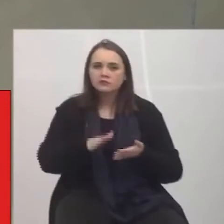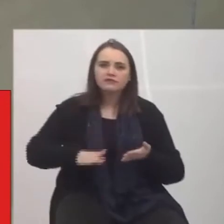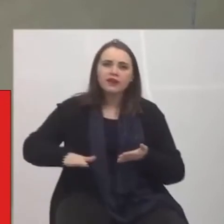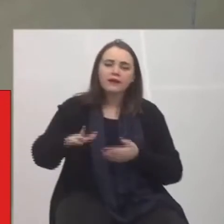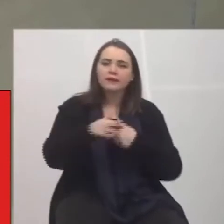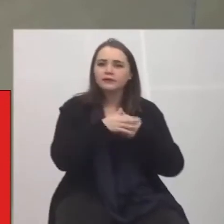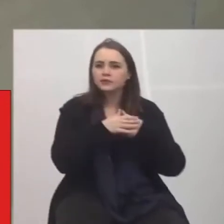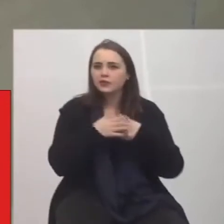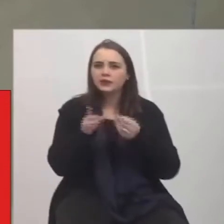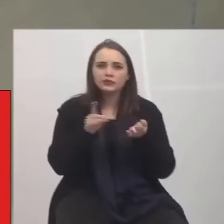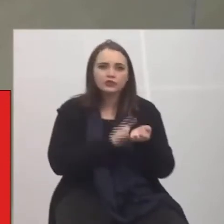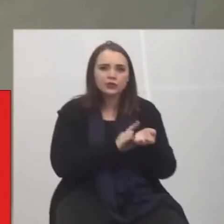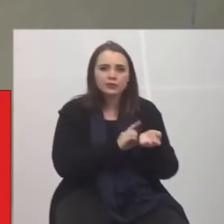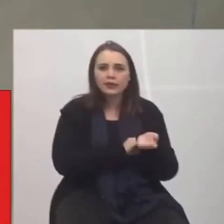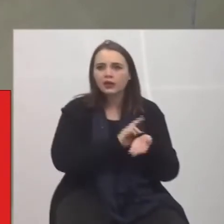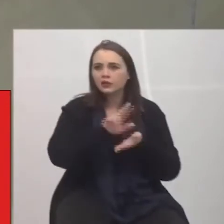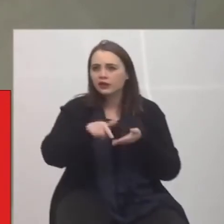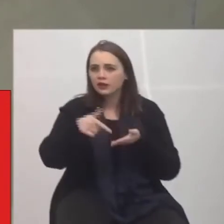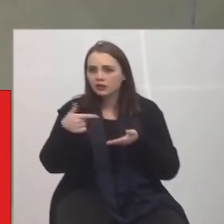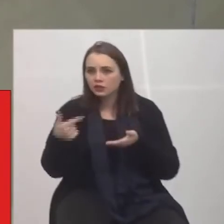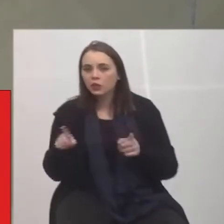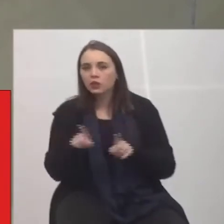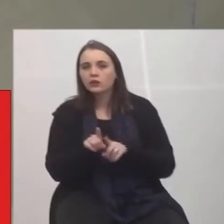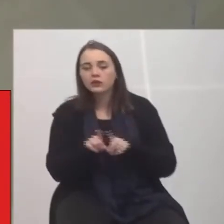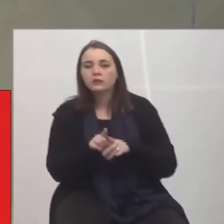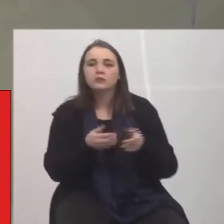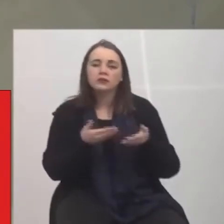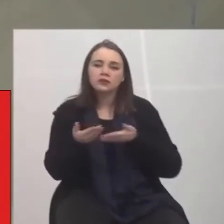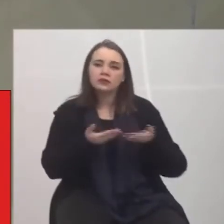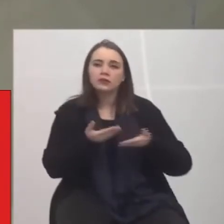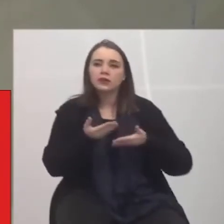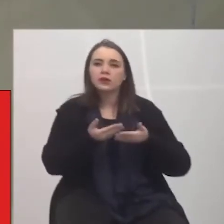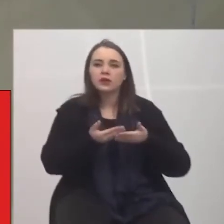56.402,51 para atender as demandas judiciais do período.